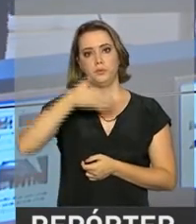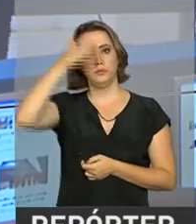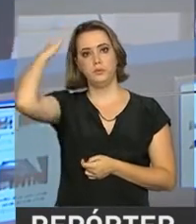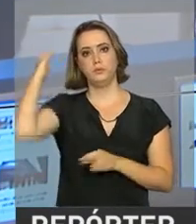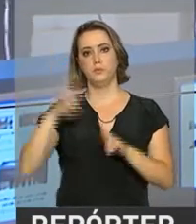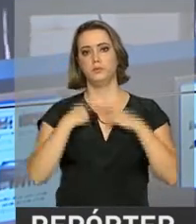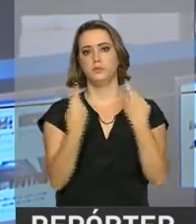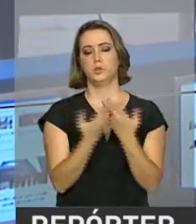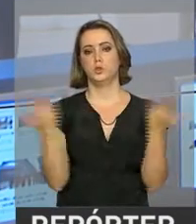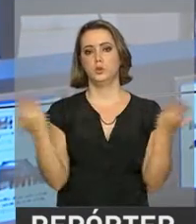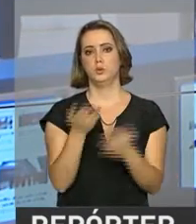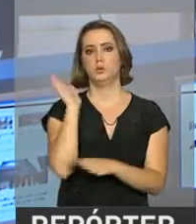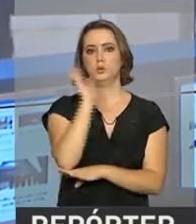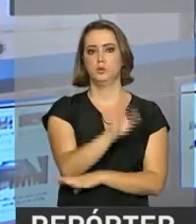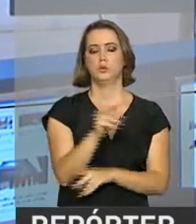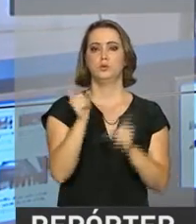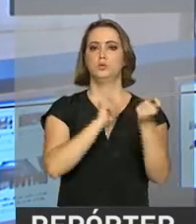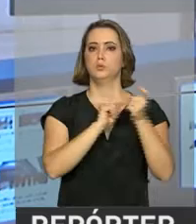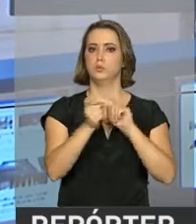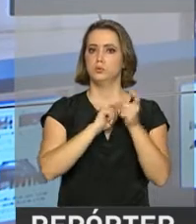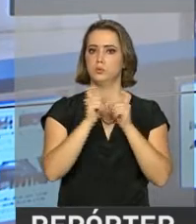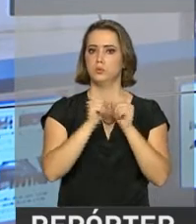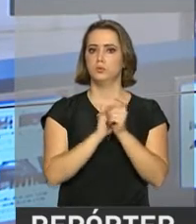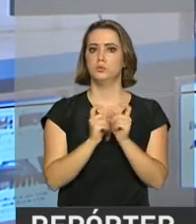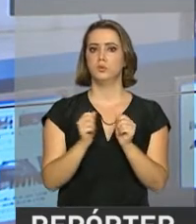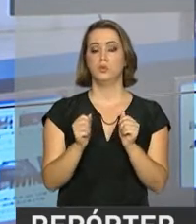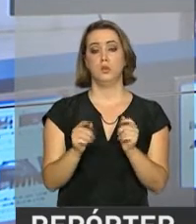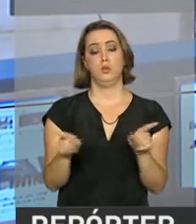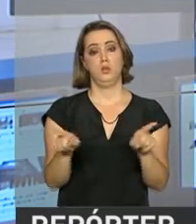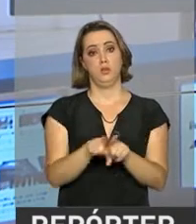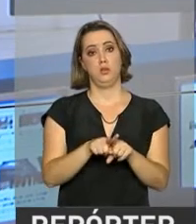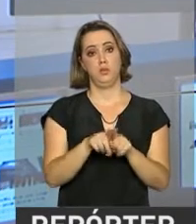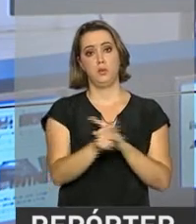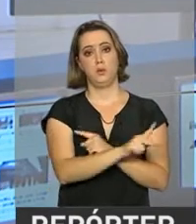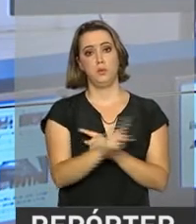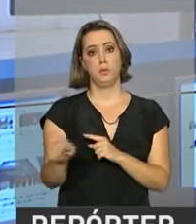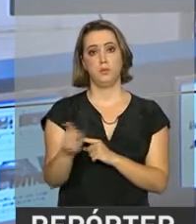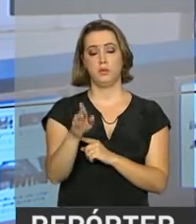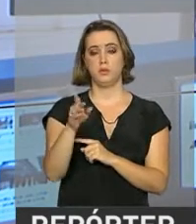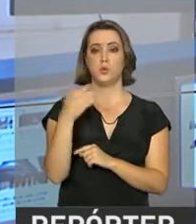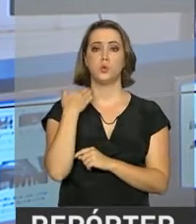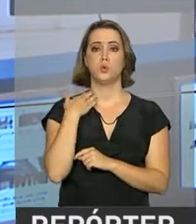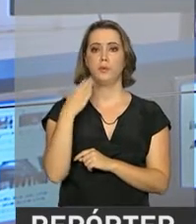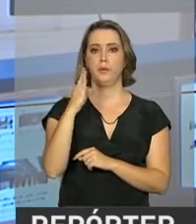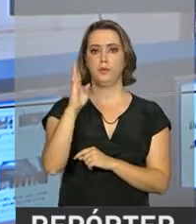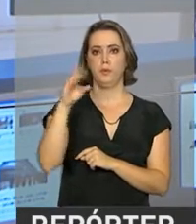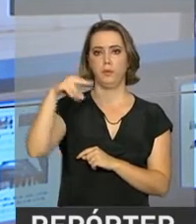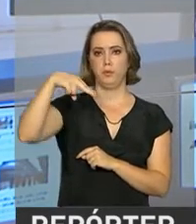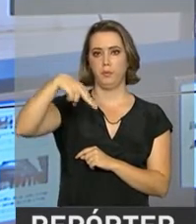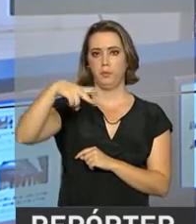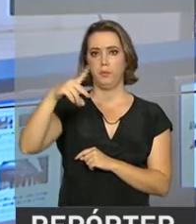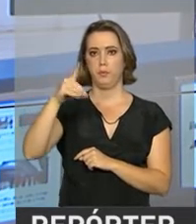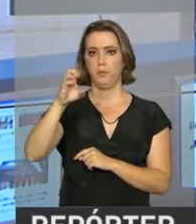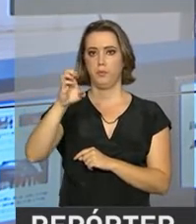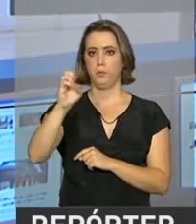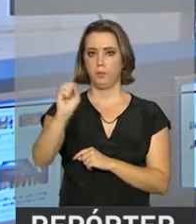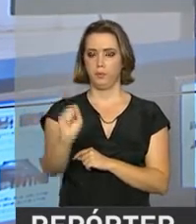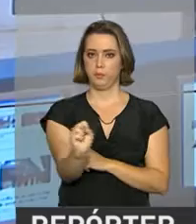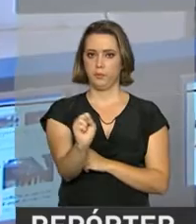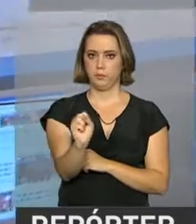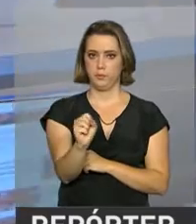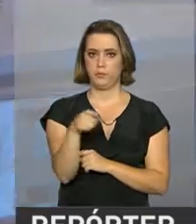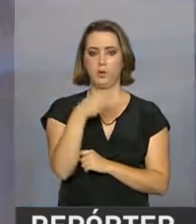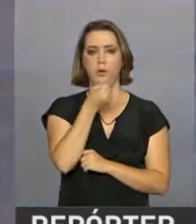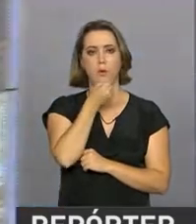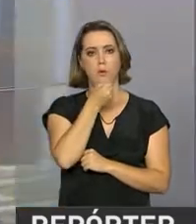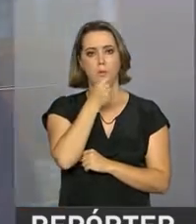reuniu nesta tarde com o ministro da fazenda henrique meirelles e com a presidente do bnds maria silvia bastos marques o